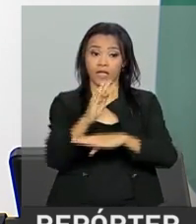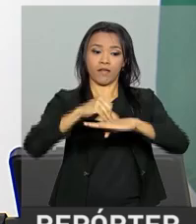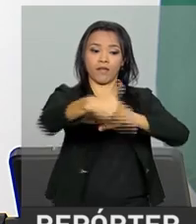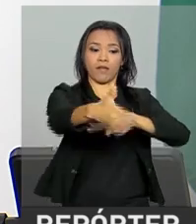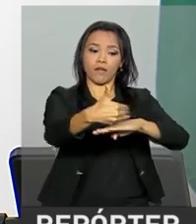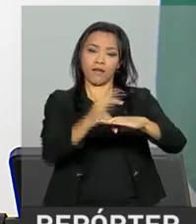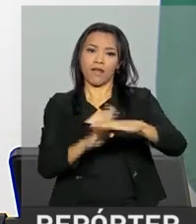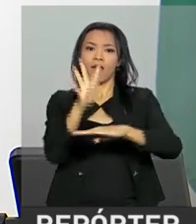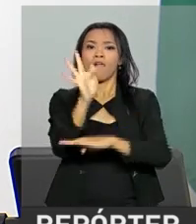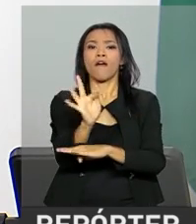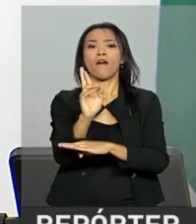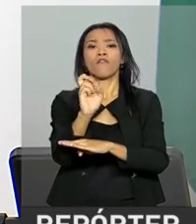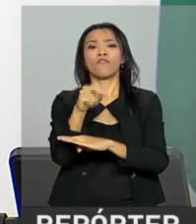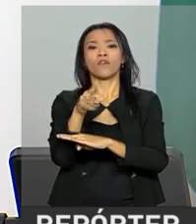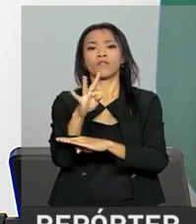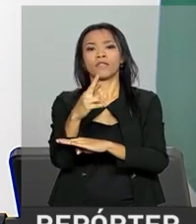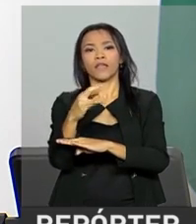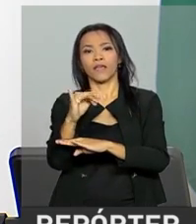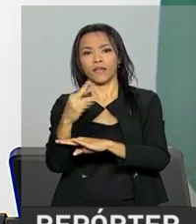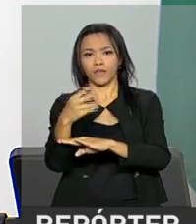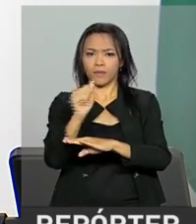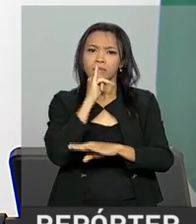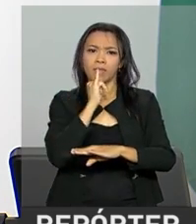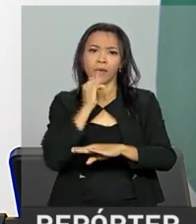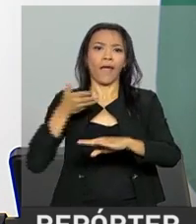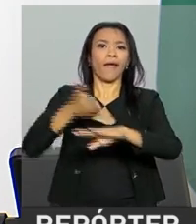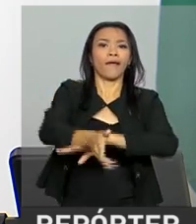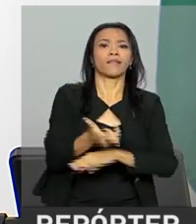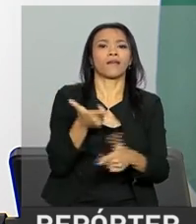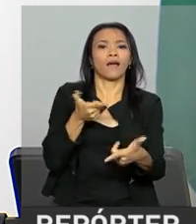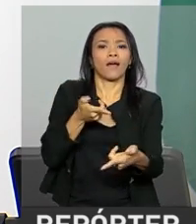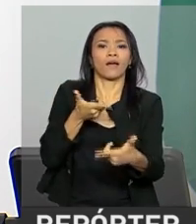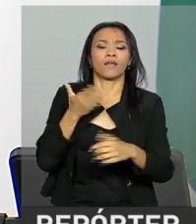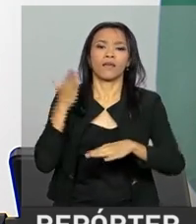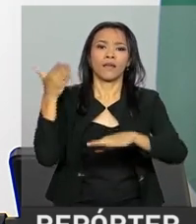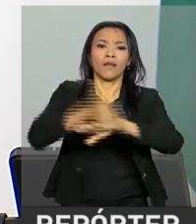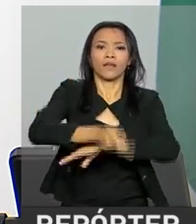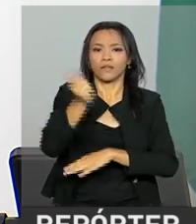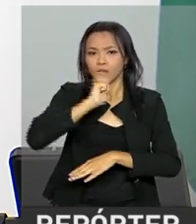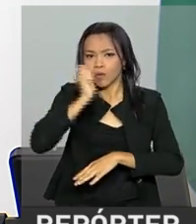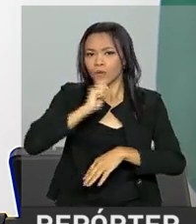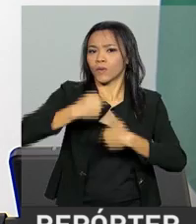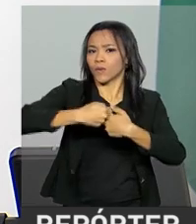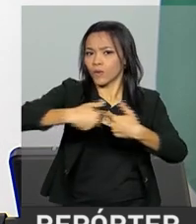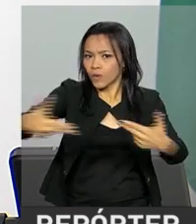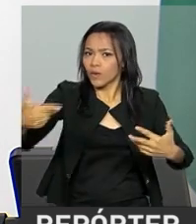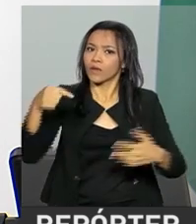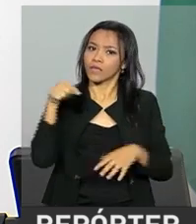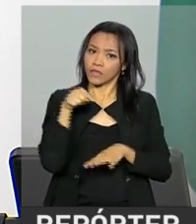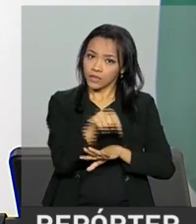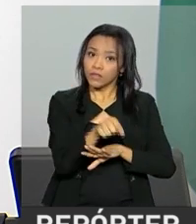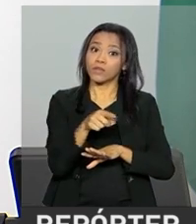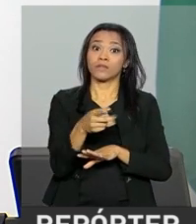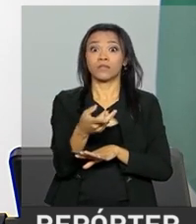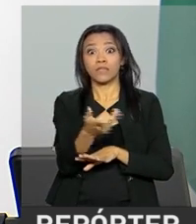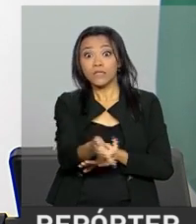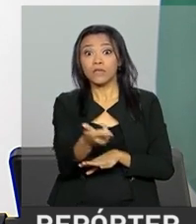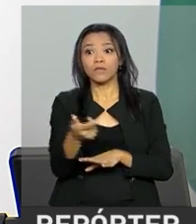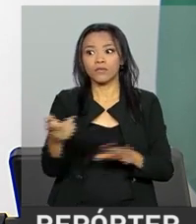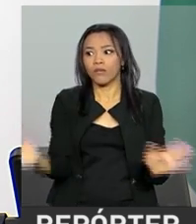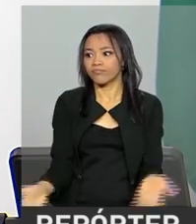entram armas, entra droga, entra mais variado contrabando, que é um alimento para o